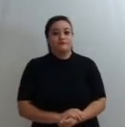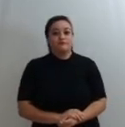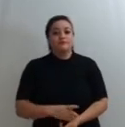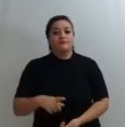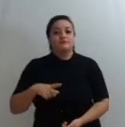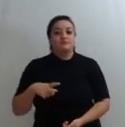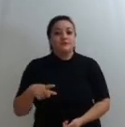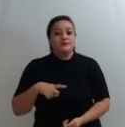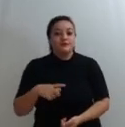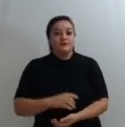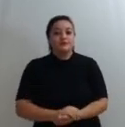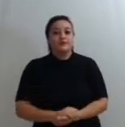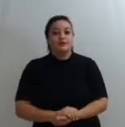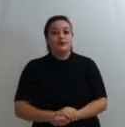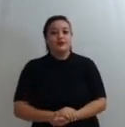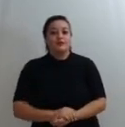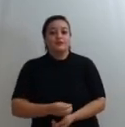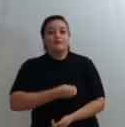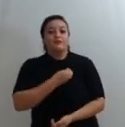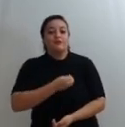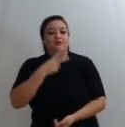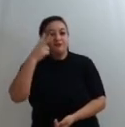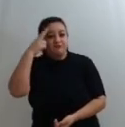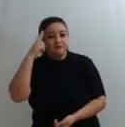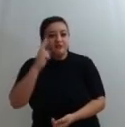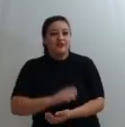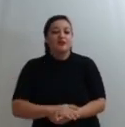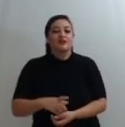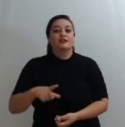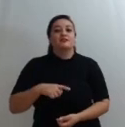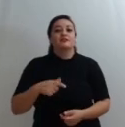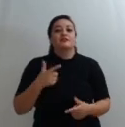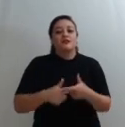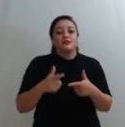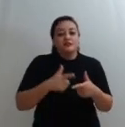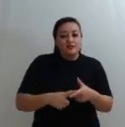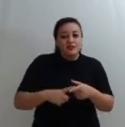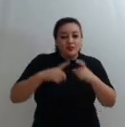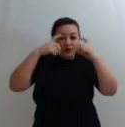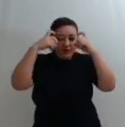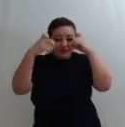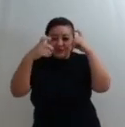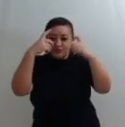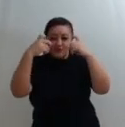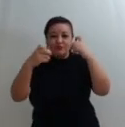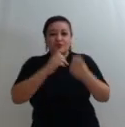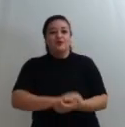sua biografia é manchada por atos de violência, de agressividade e arbitrariedade.